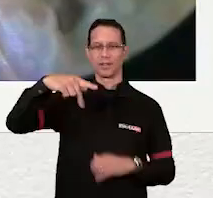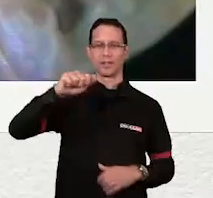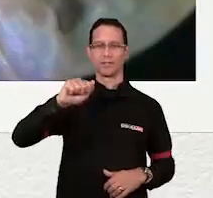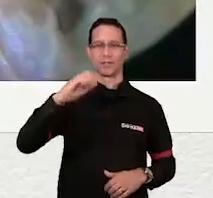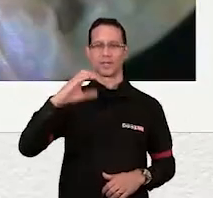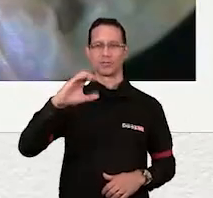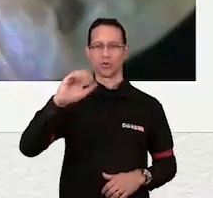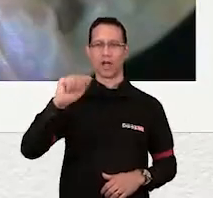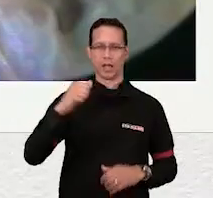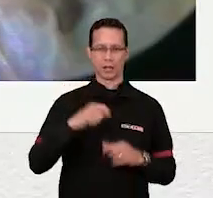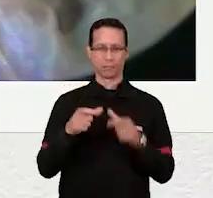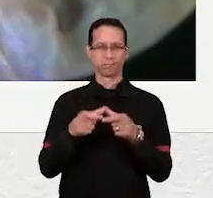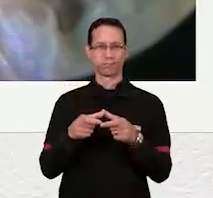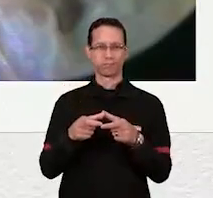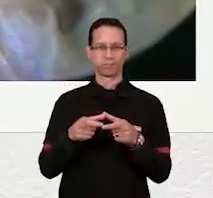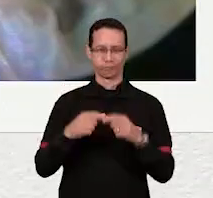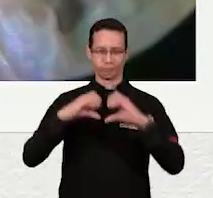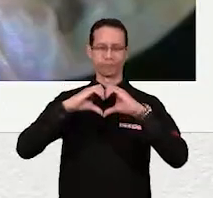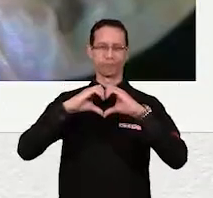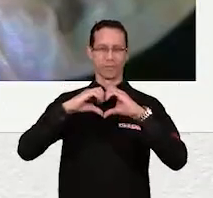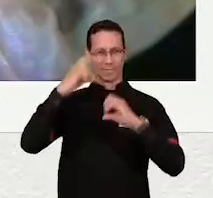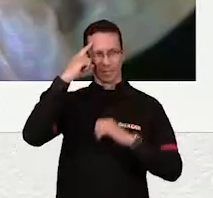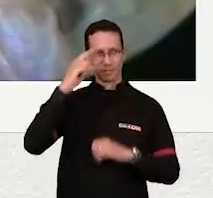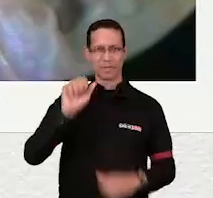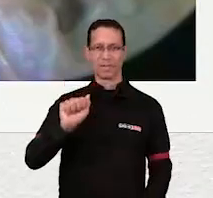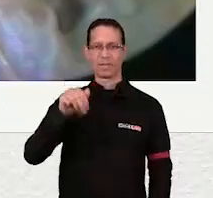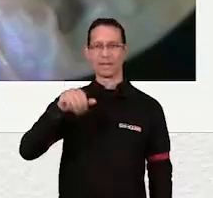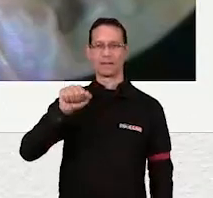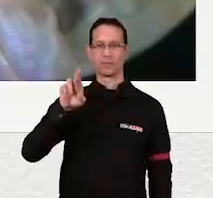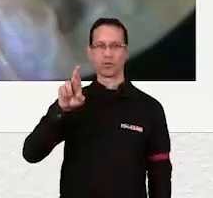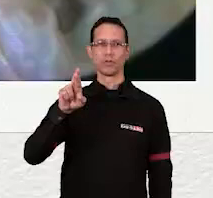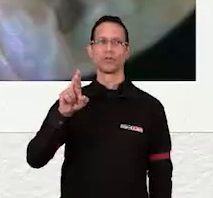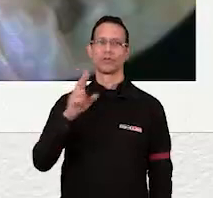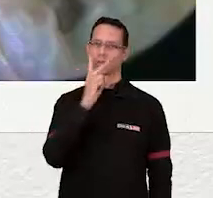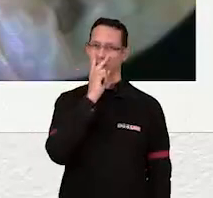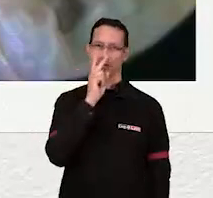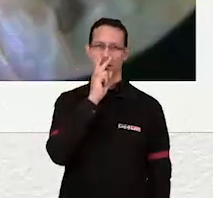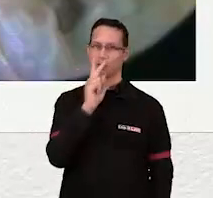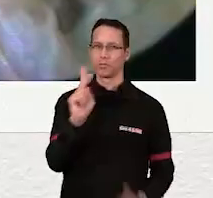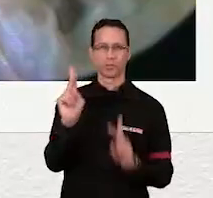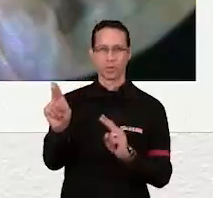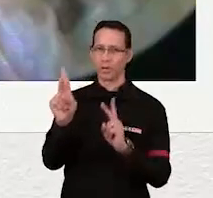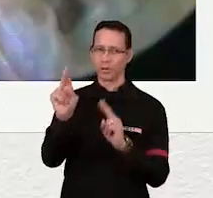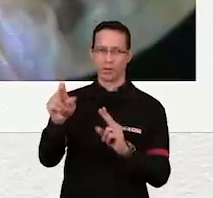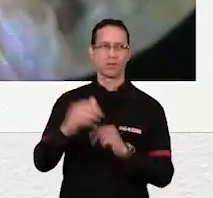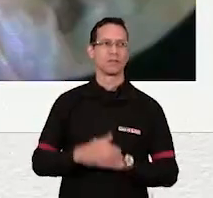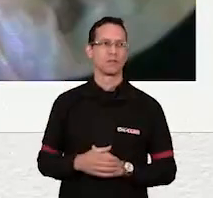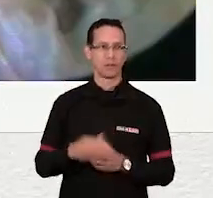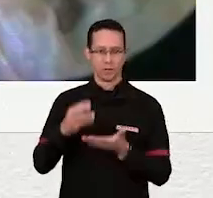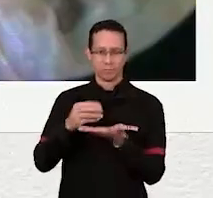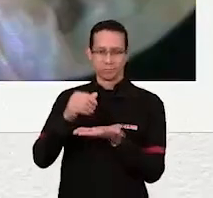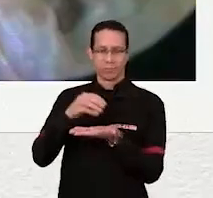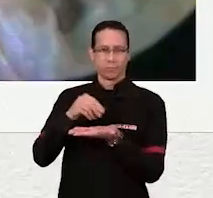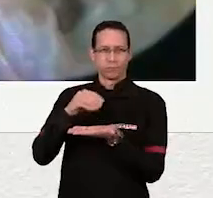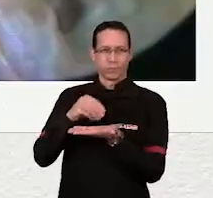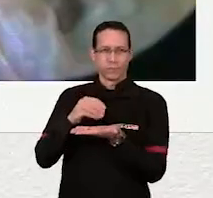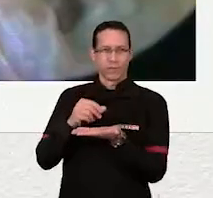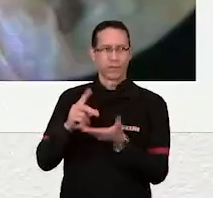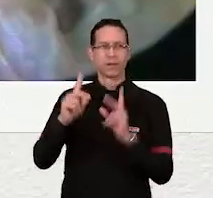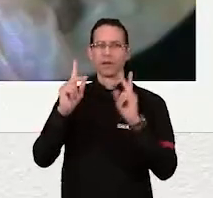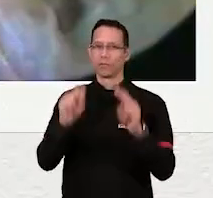conhecia. Paçoca amor, né? É aquilo que você pega na mão. Paçoquinha, amor. Né? Você pega na mão e faz assim, aquilo